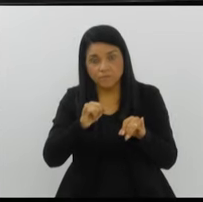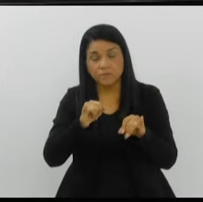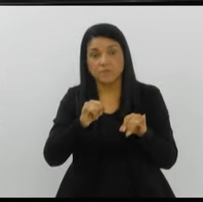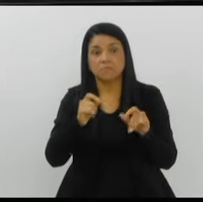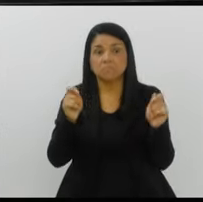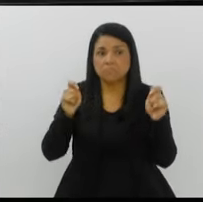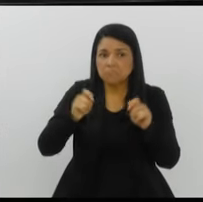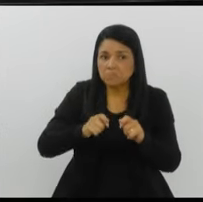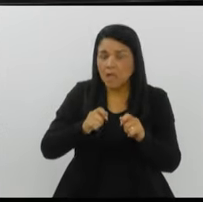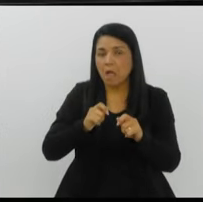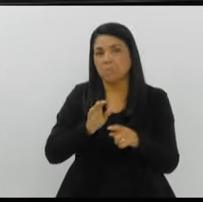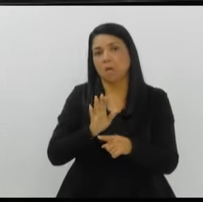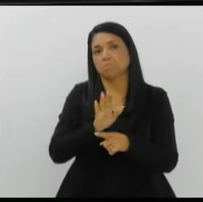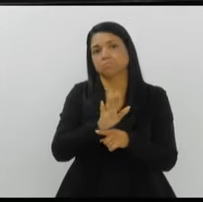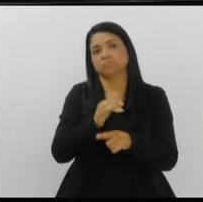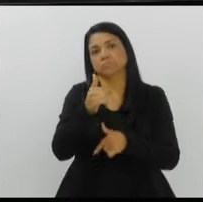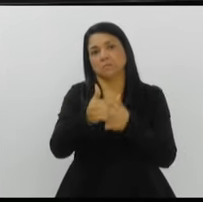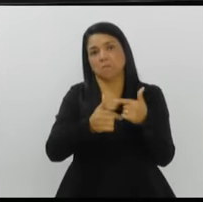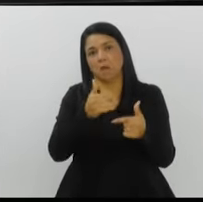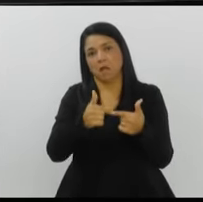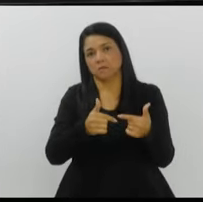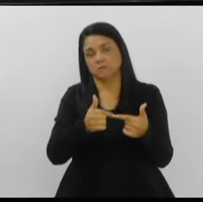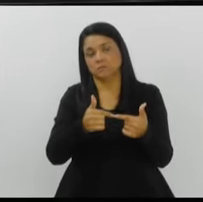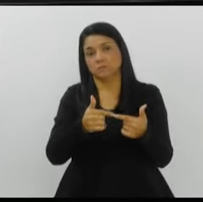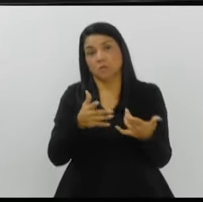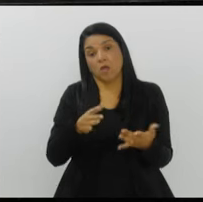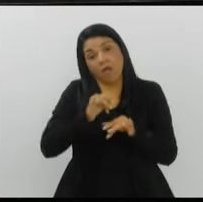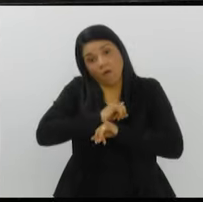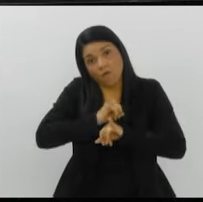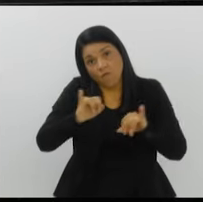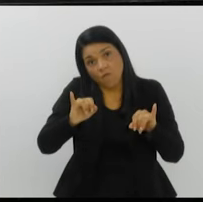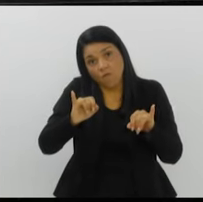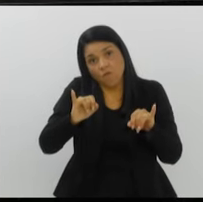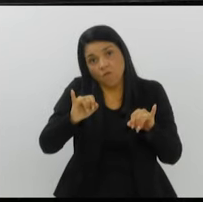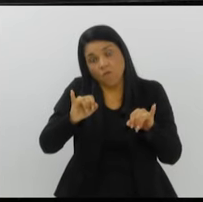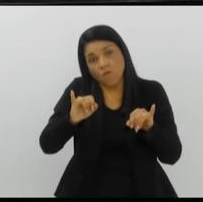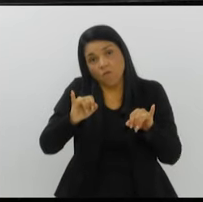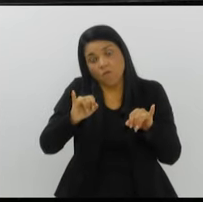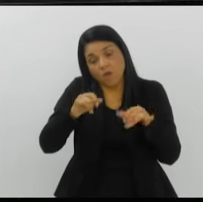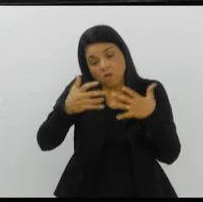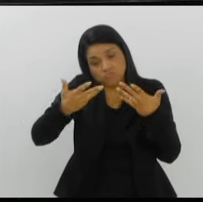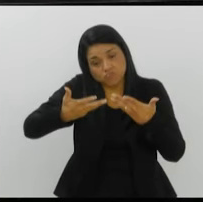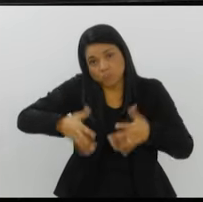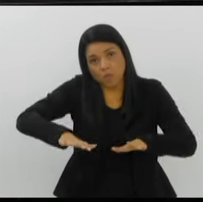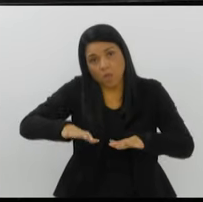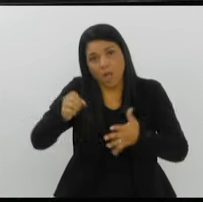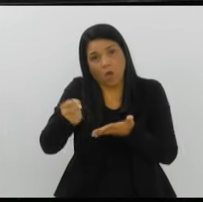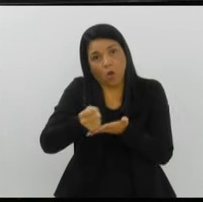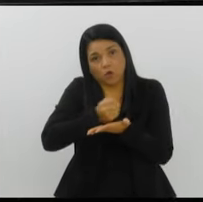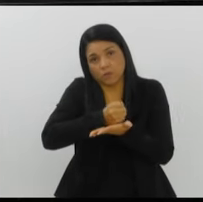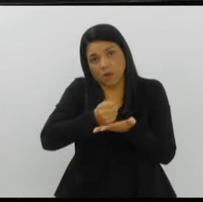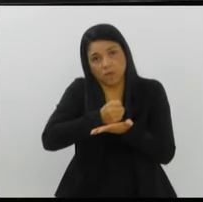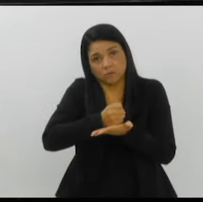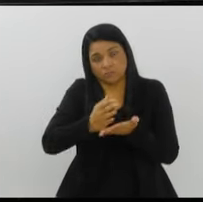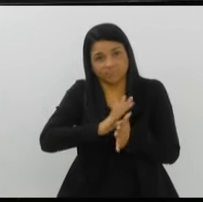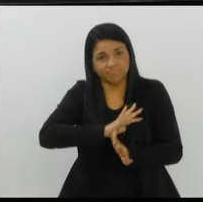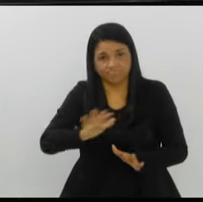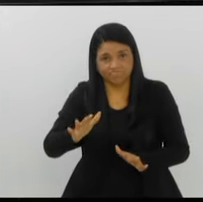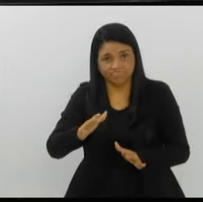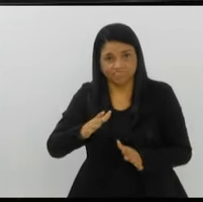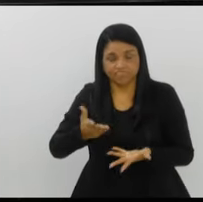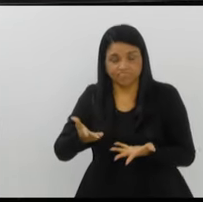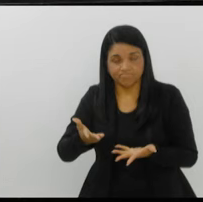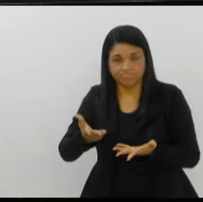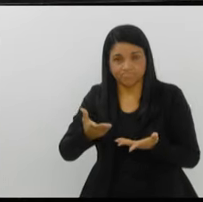o sistema, ela está dizendo publicamente que quer ir embora. Aí a Secretaria